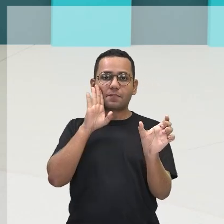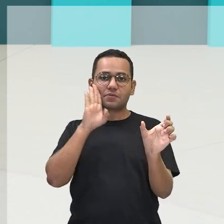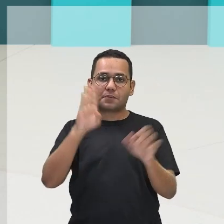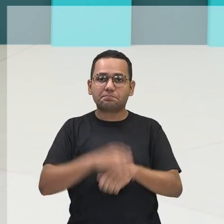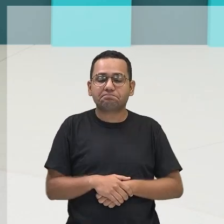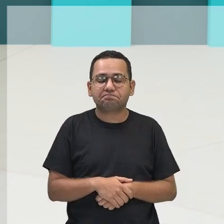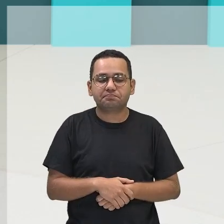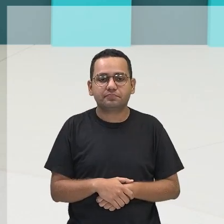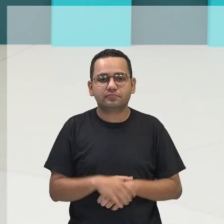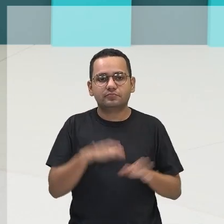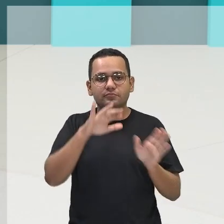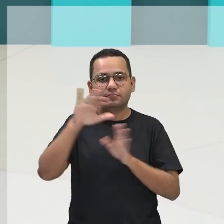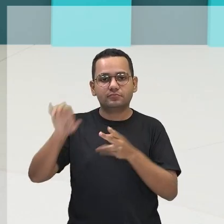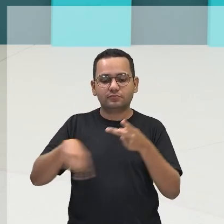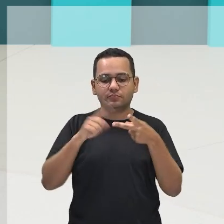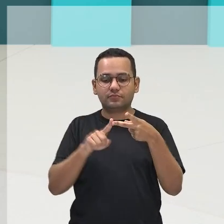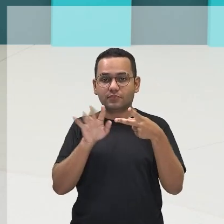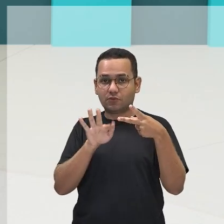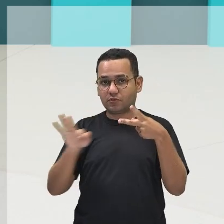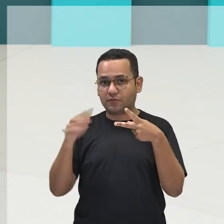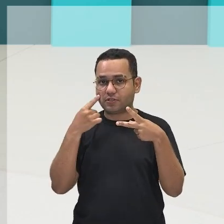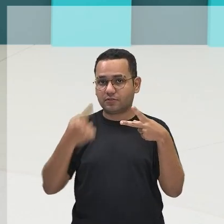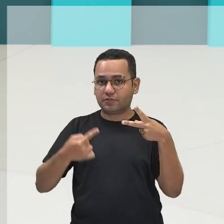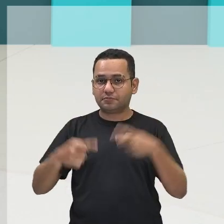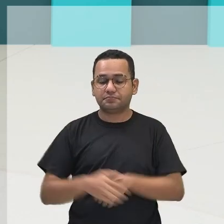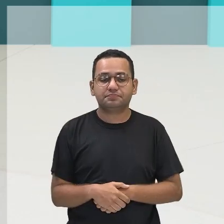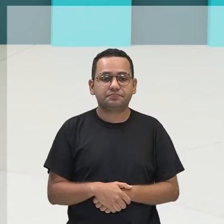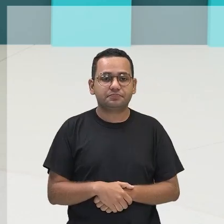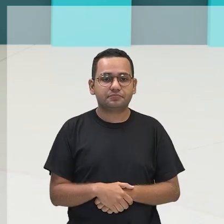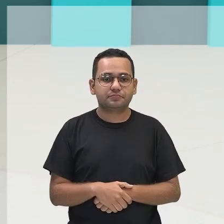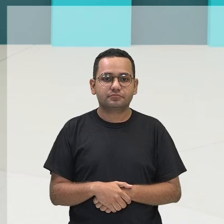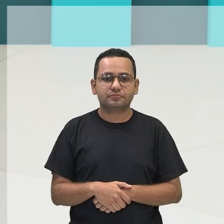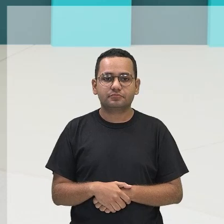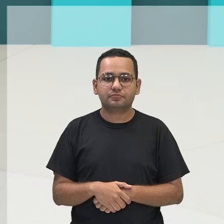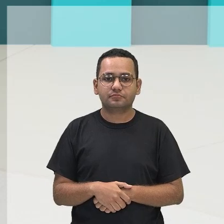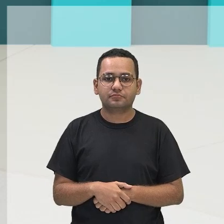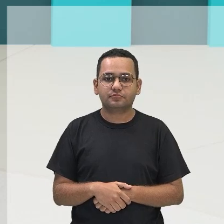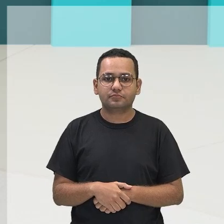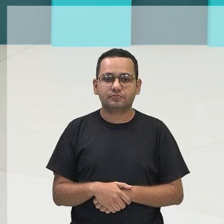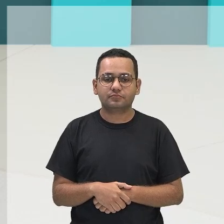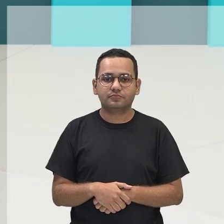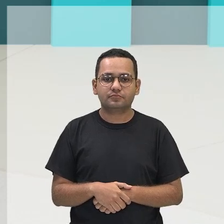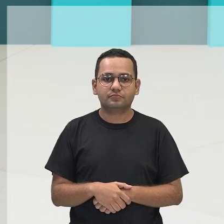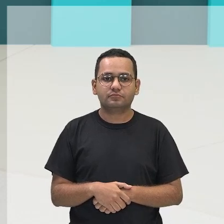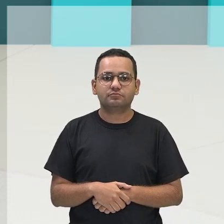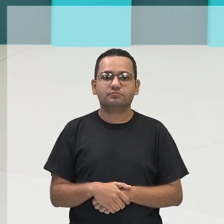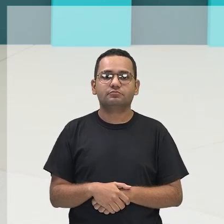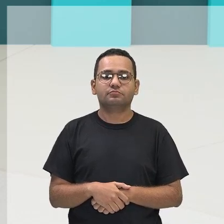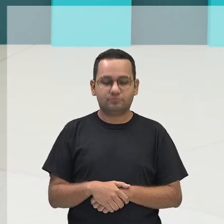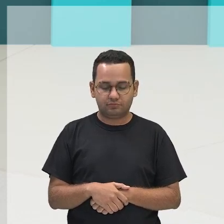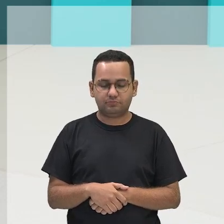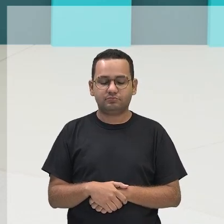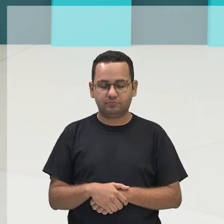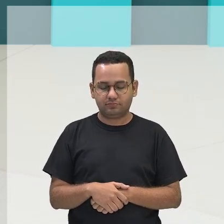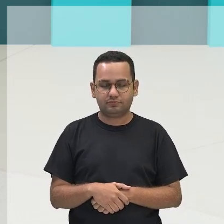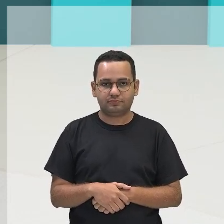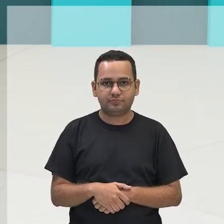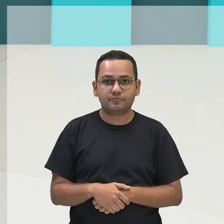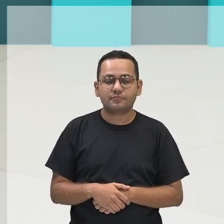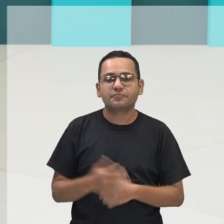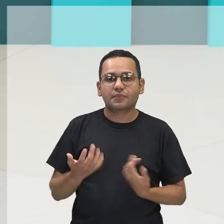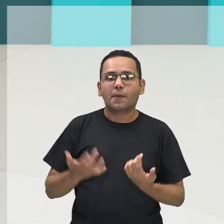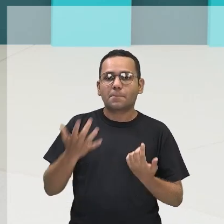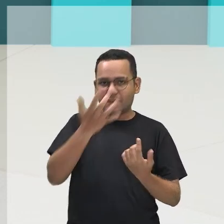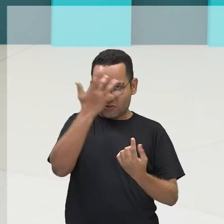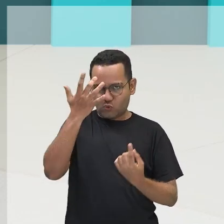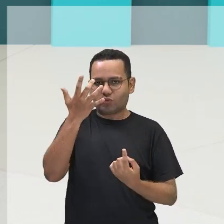A mesma situação vai acontecer com a segunda frase, ó. A pessoa com quem ela simpatizou veio à festa.